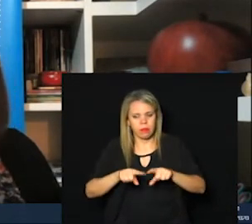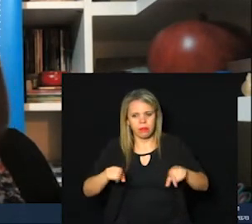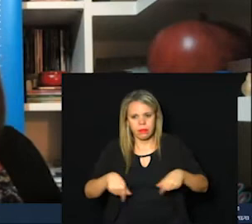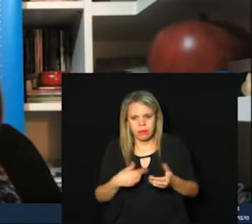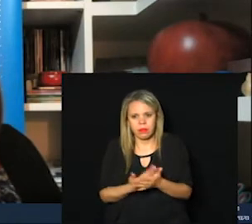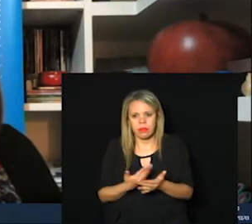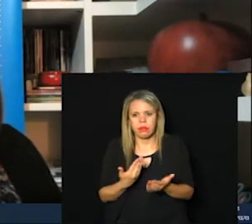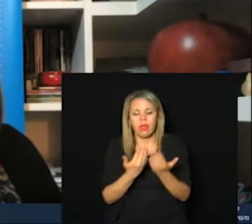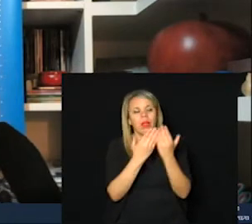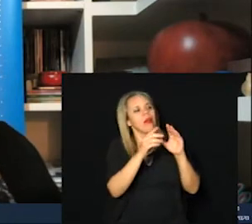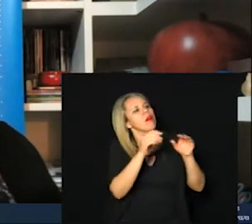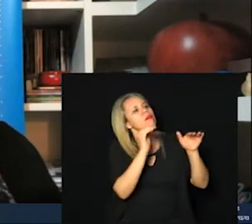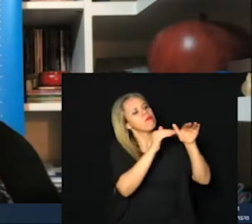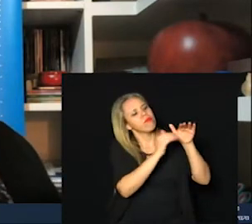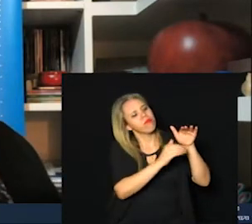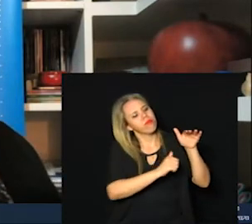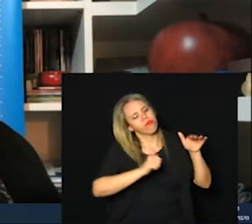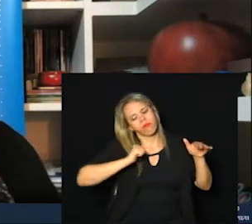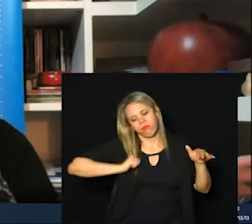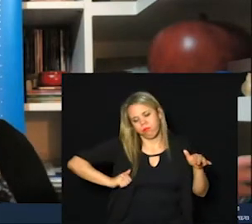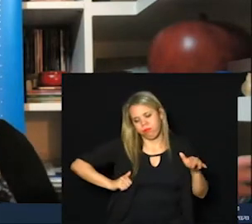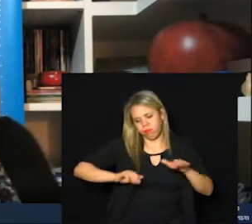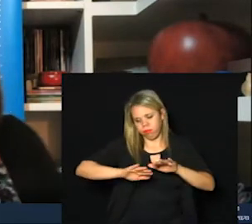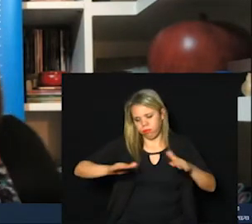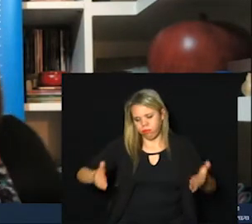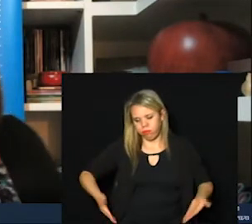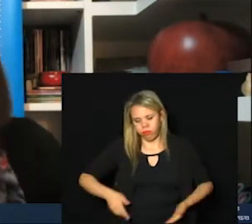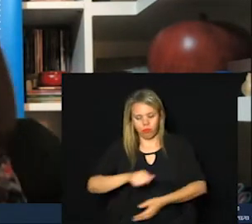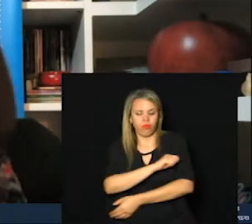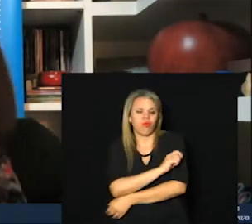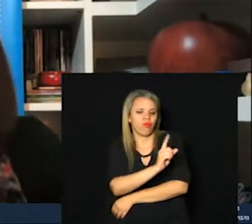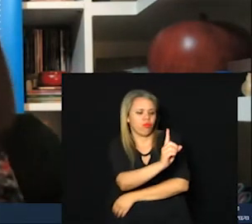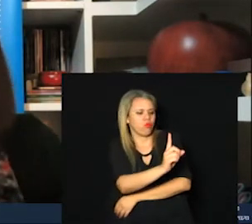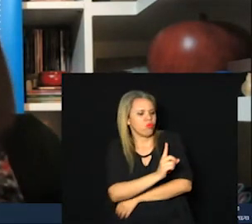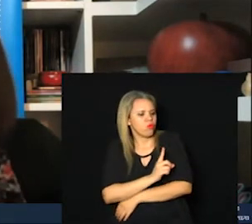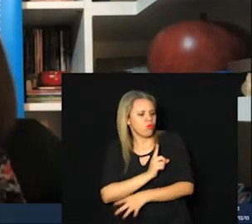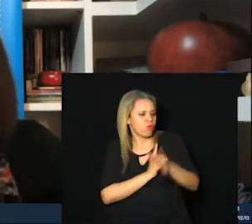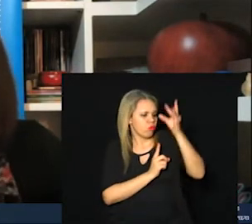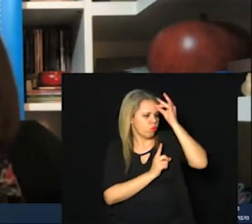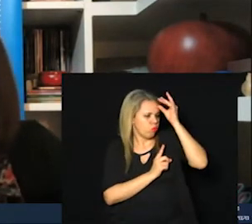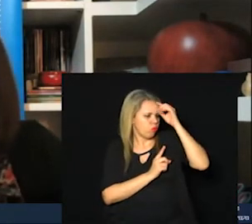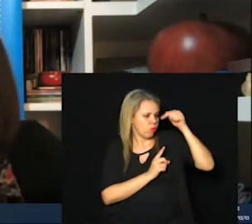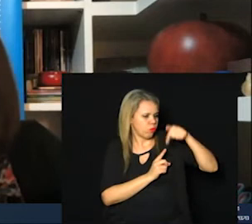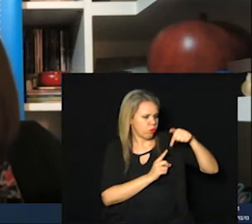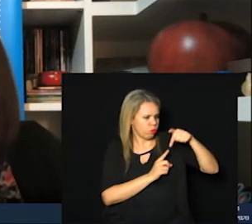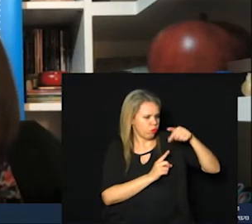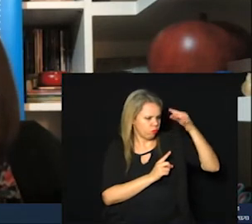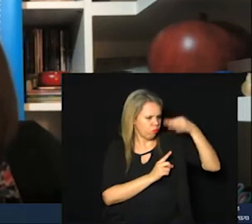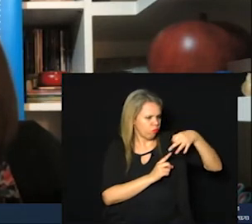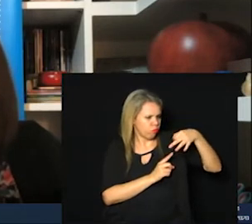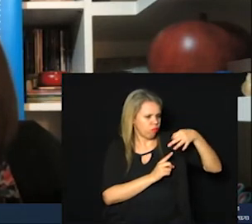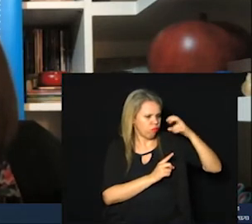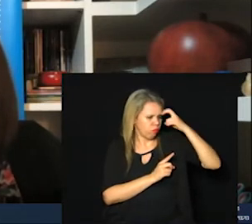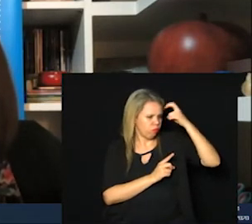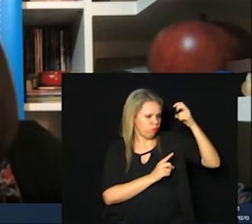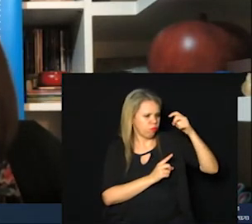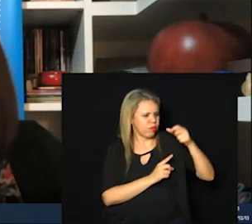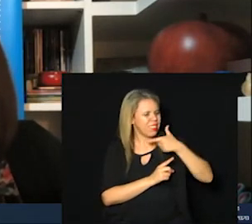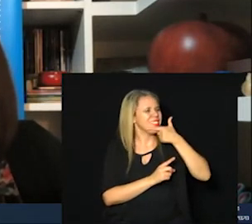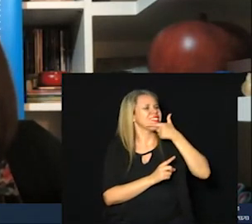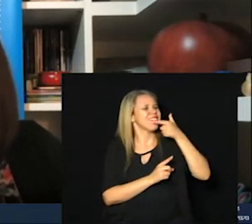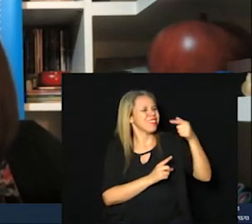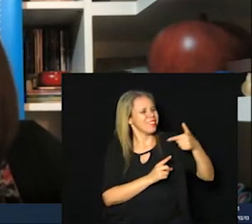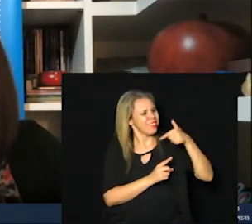abro o armário, coloco minha bolsa em cima da mesa e uma aluna que tinha aprendido a ser muito assertiva olhou para mim sorrindo e